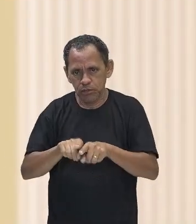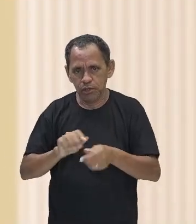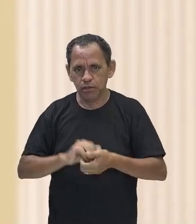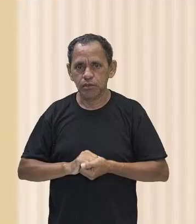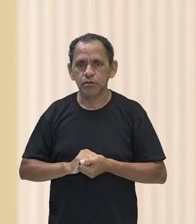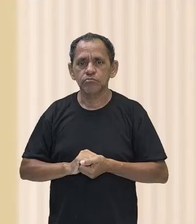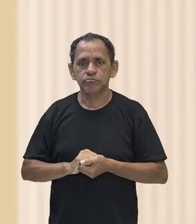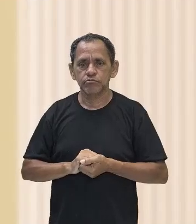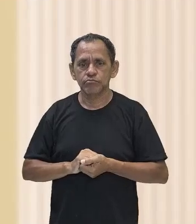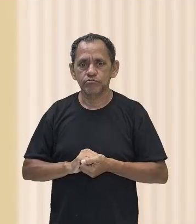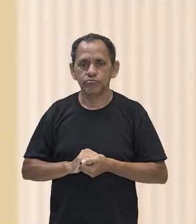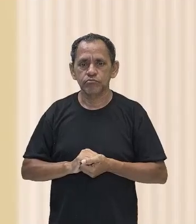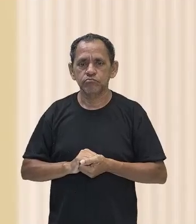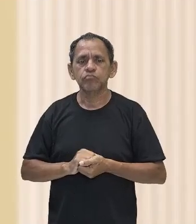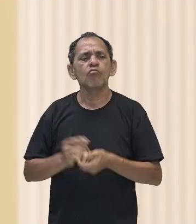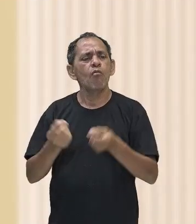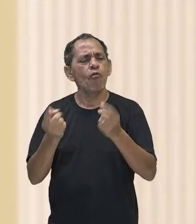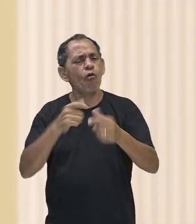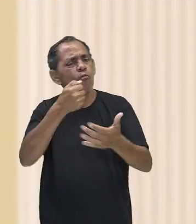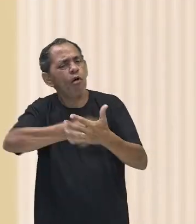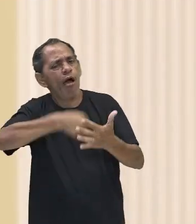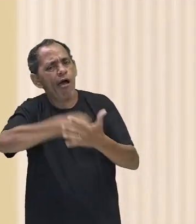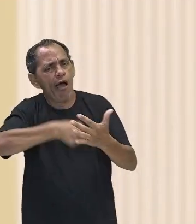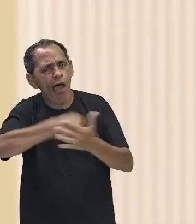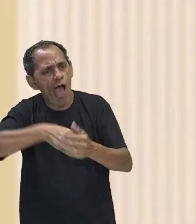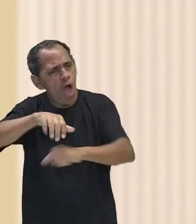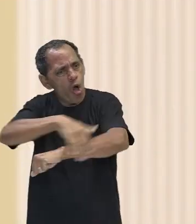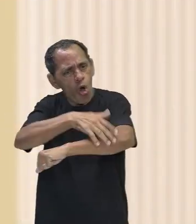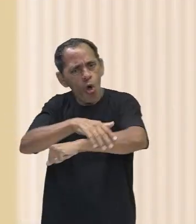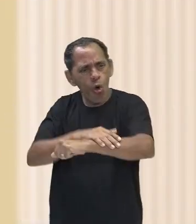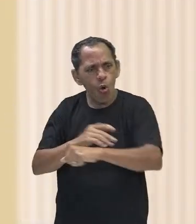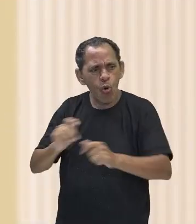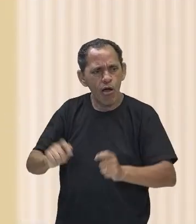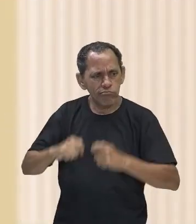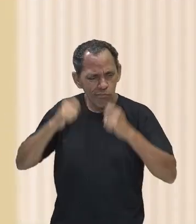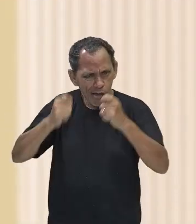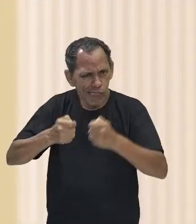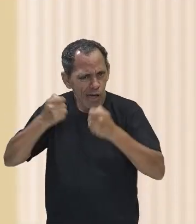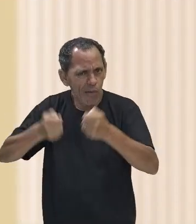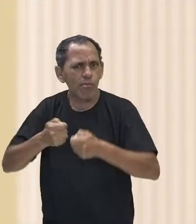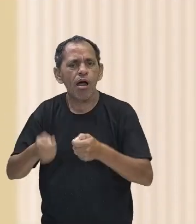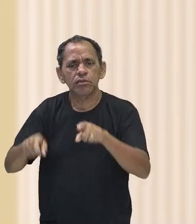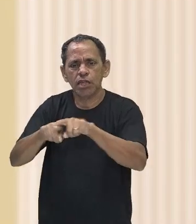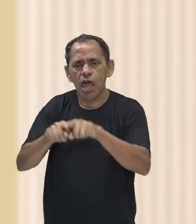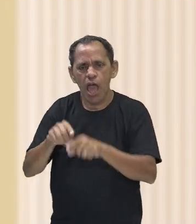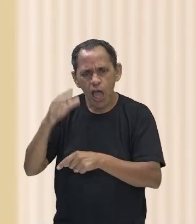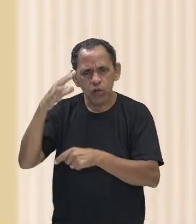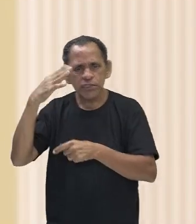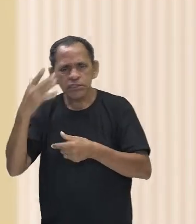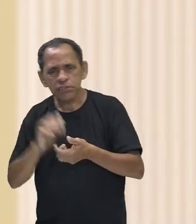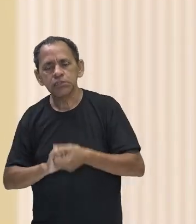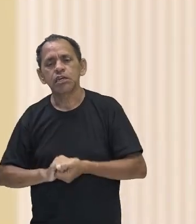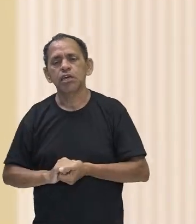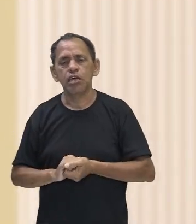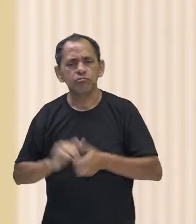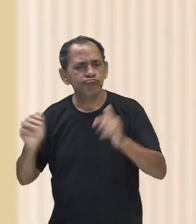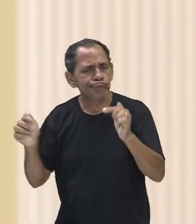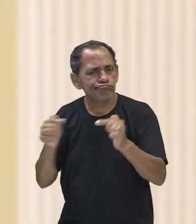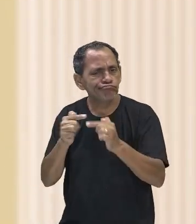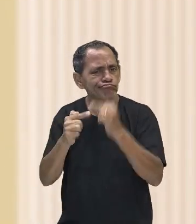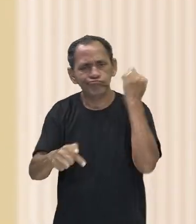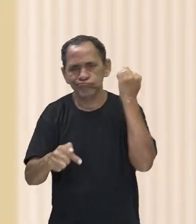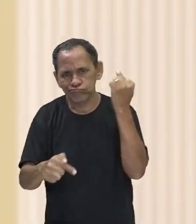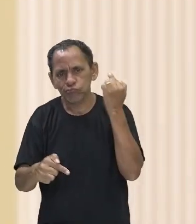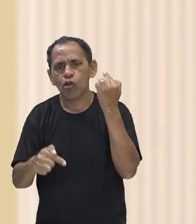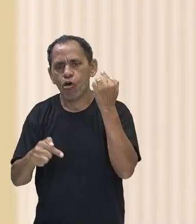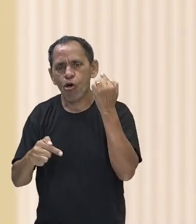foram à rua, né, foram à luta reivindicar situações ali que não estavam de acordo com